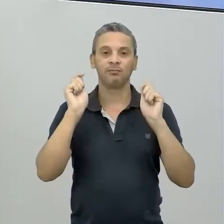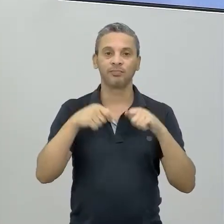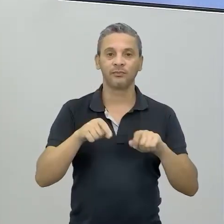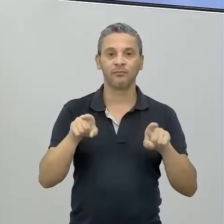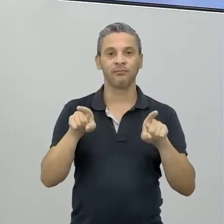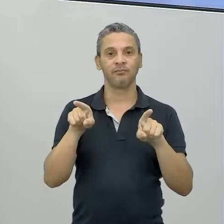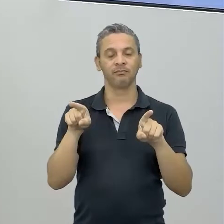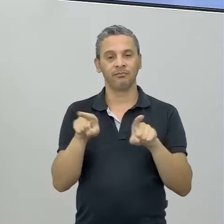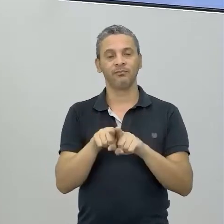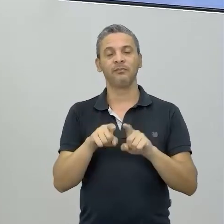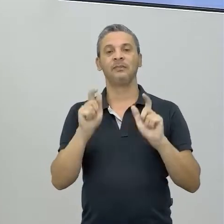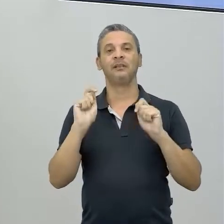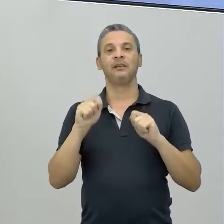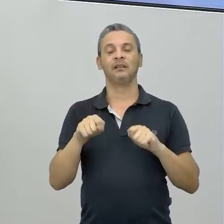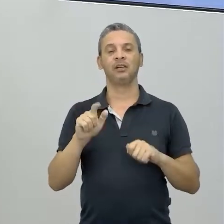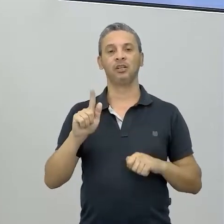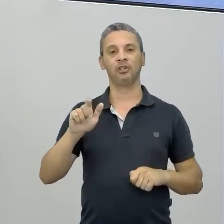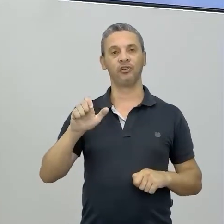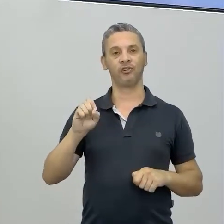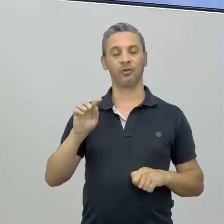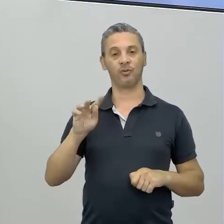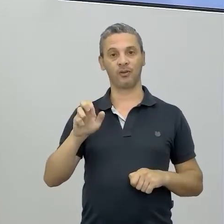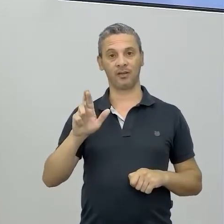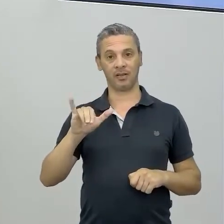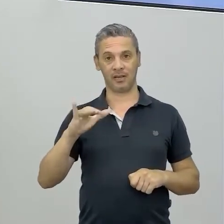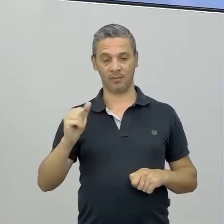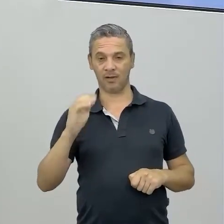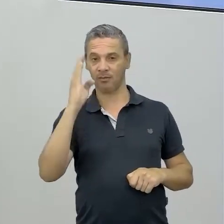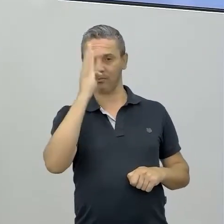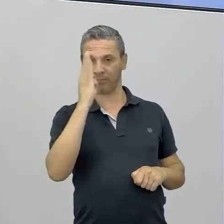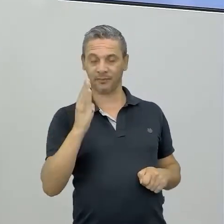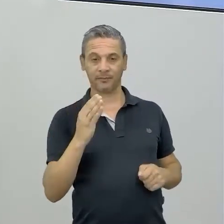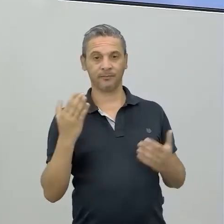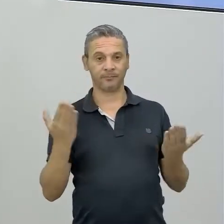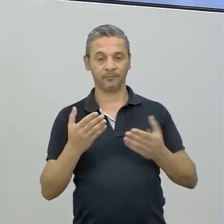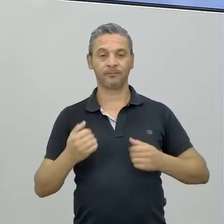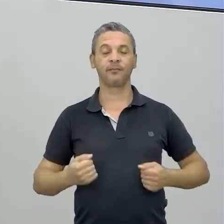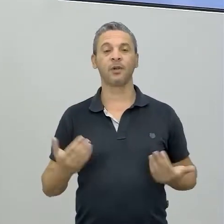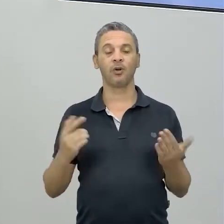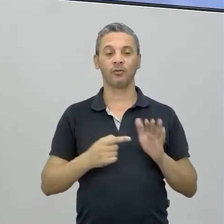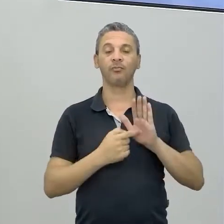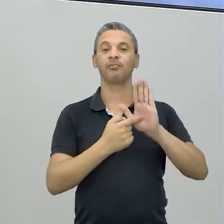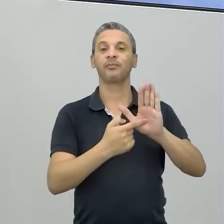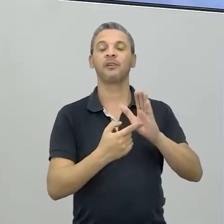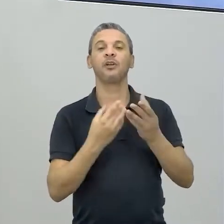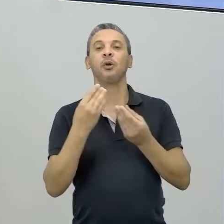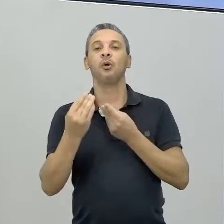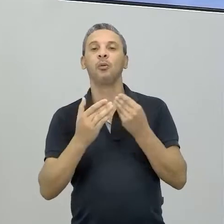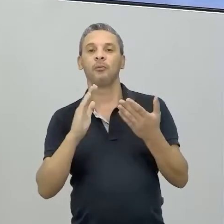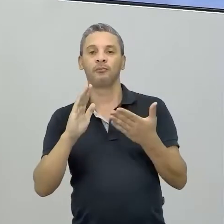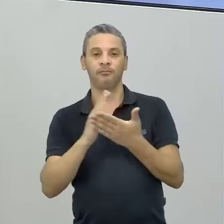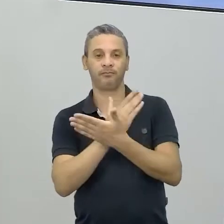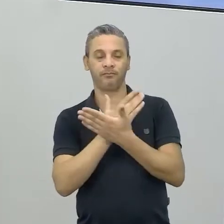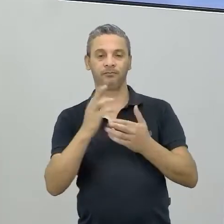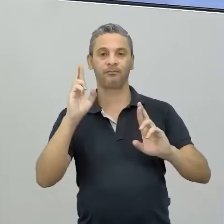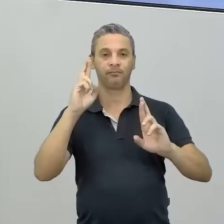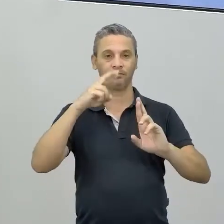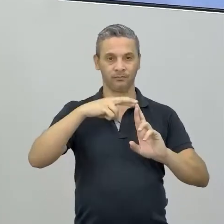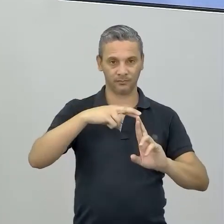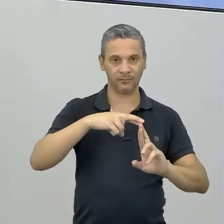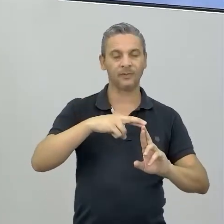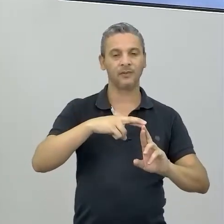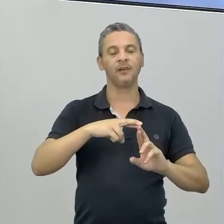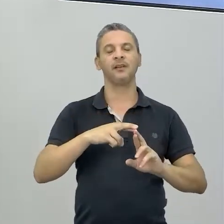e a viabilidade da geotérmica aqui no Brasil e no mundo. E hoje eu vou mostrar para vocês aí alguns referenciais,